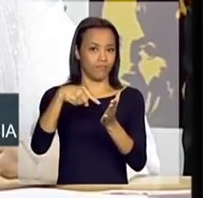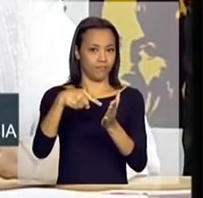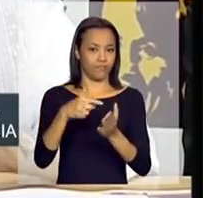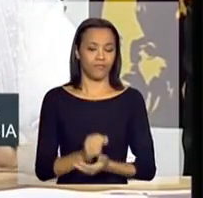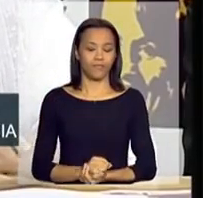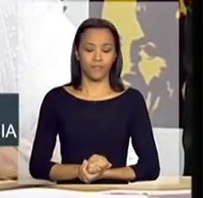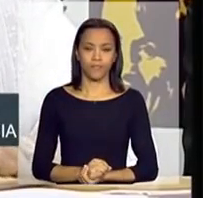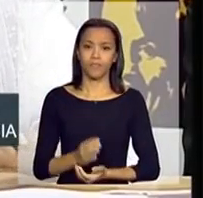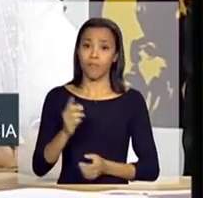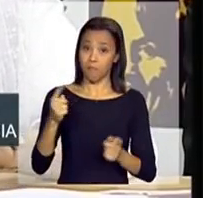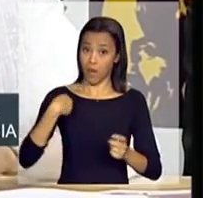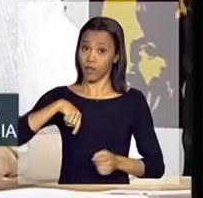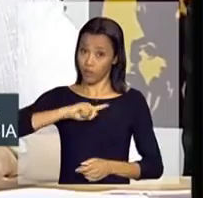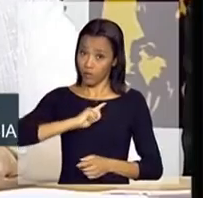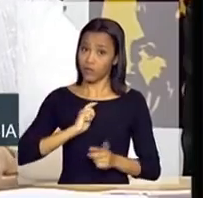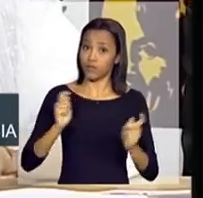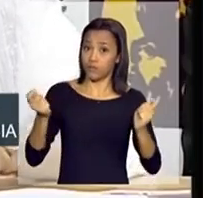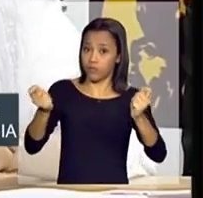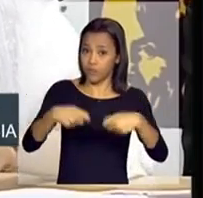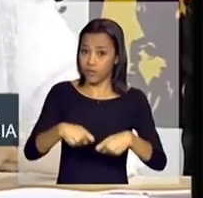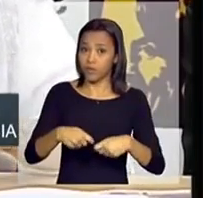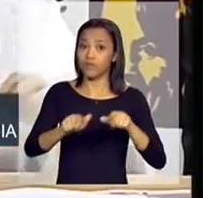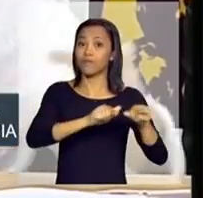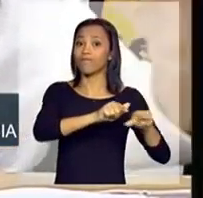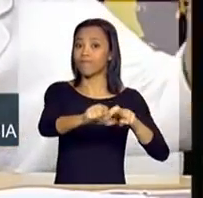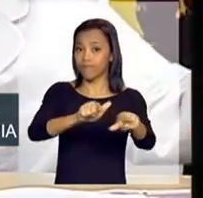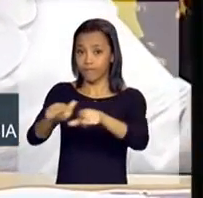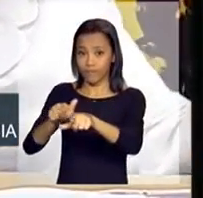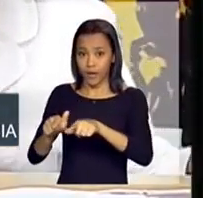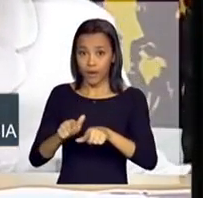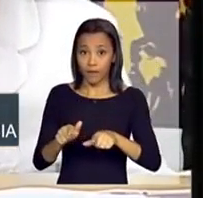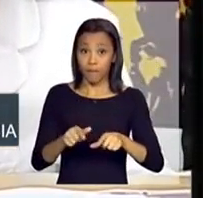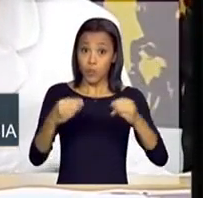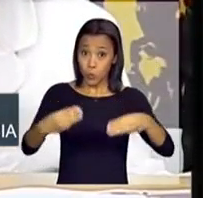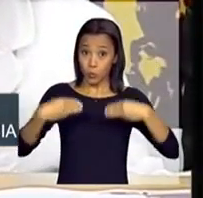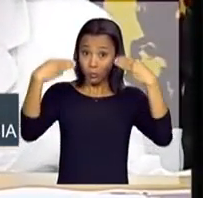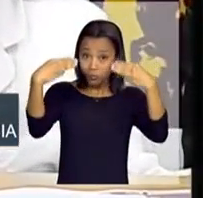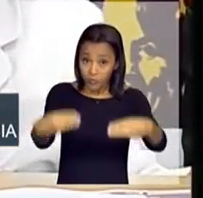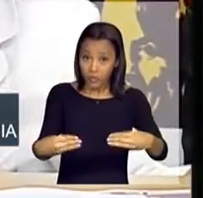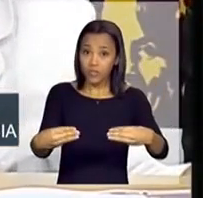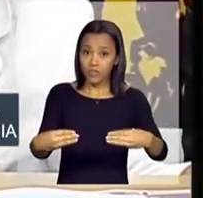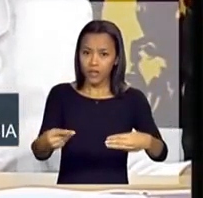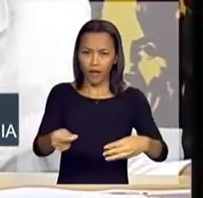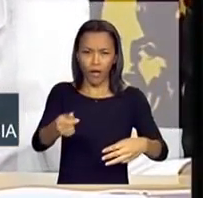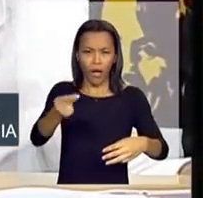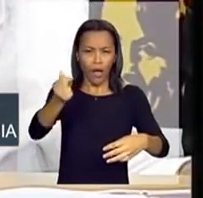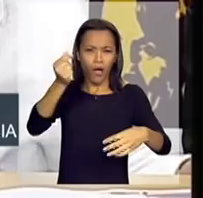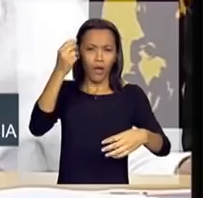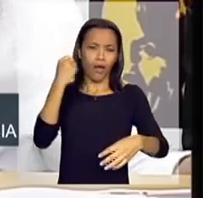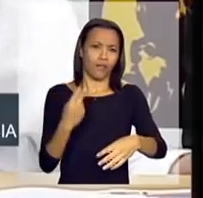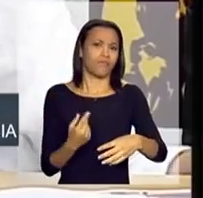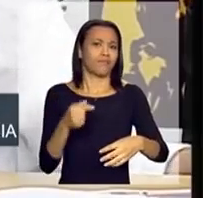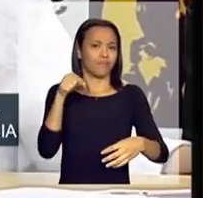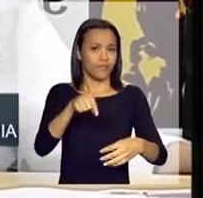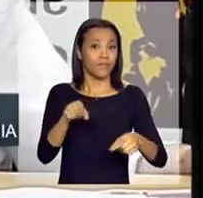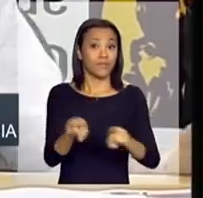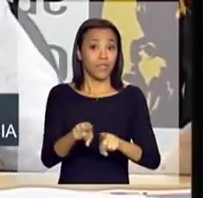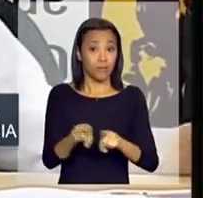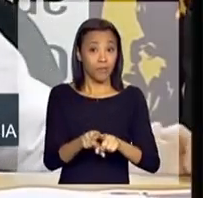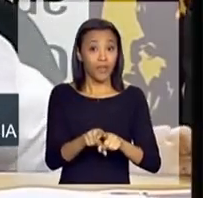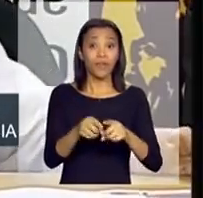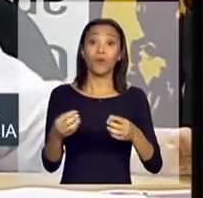para que nós atuemos. O ministério mais antigo da Esplanada com um dos ministérios